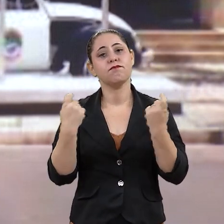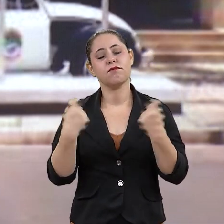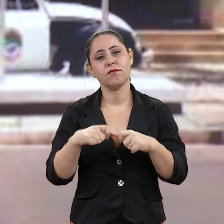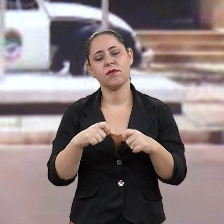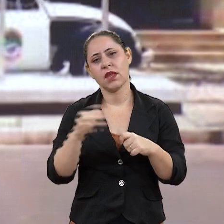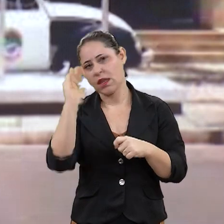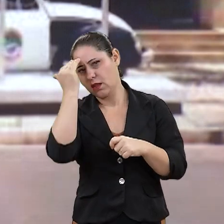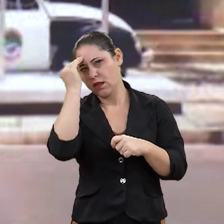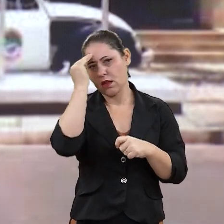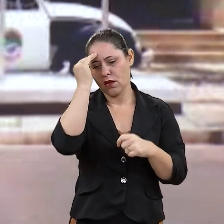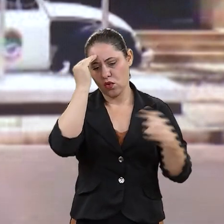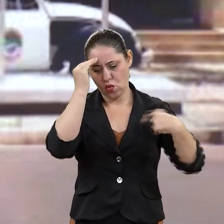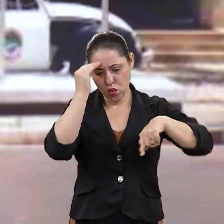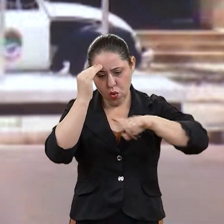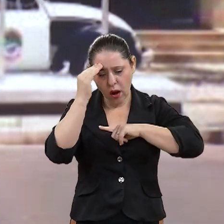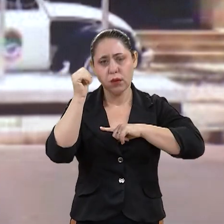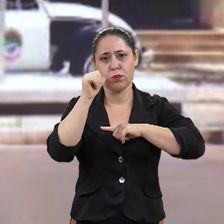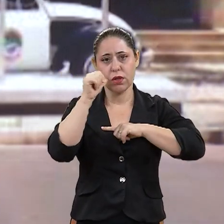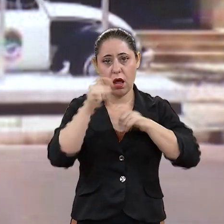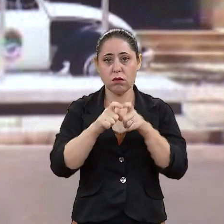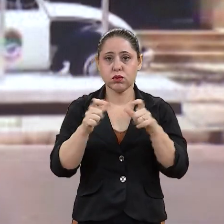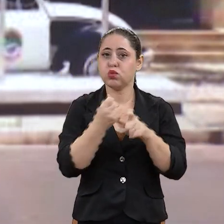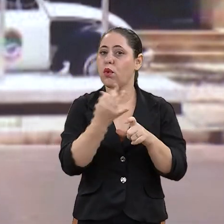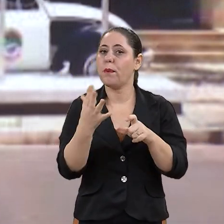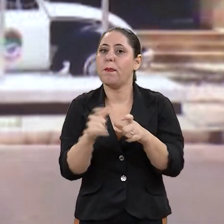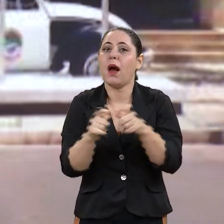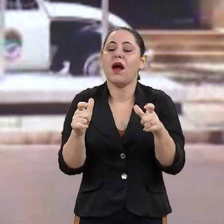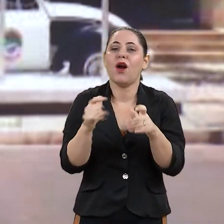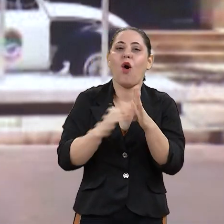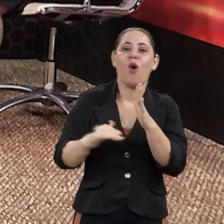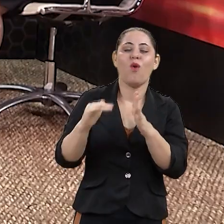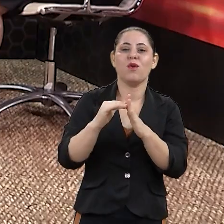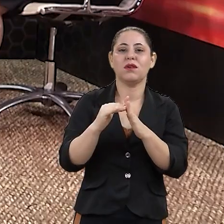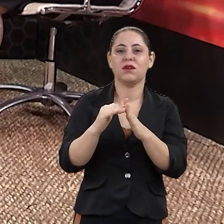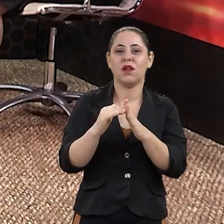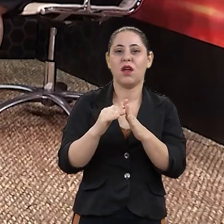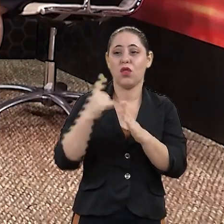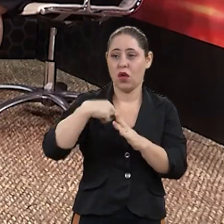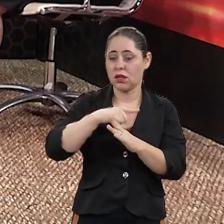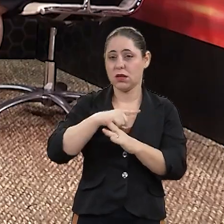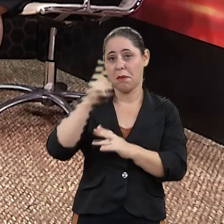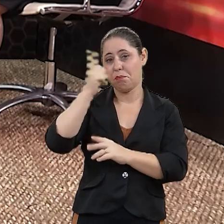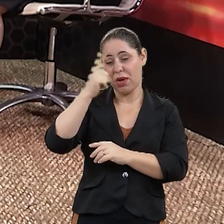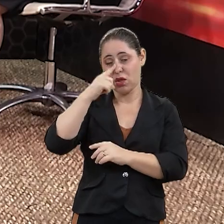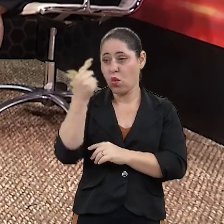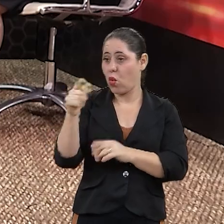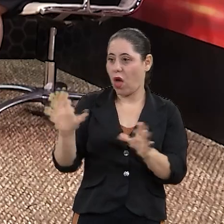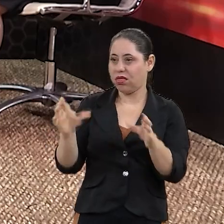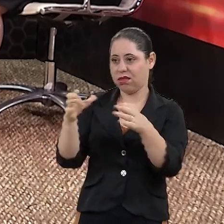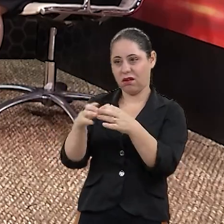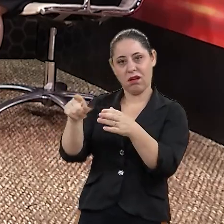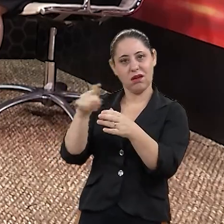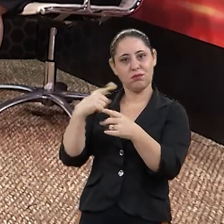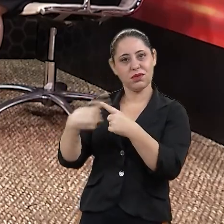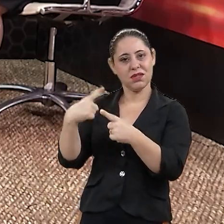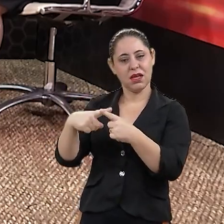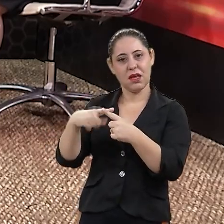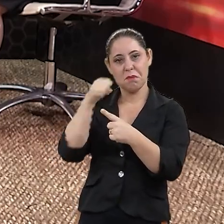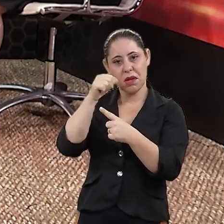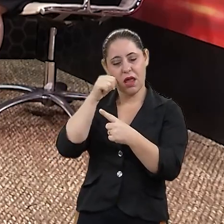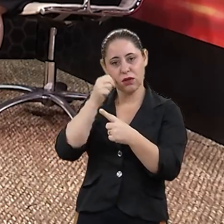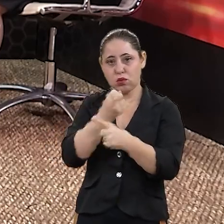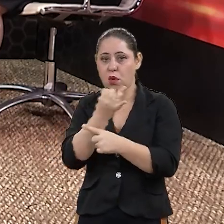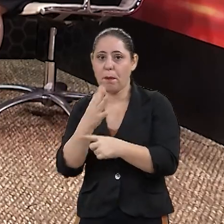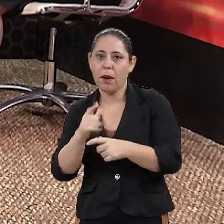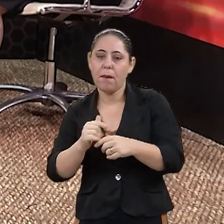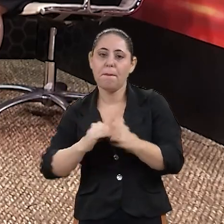nós, mulheres, somos a maioria da população. Eu brinco assim, nós somos a mãe da outra maioria. E a gente tem, eu acho que esse dever